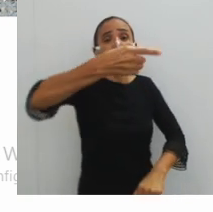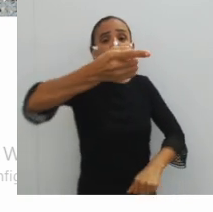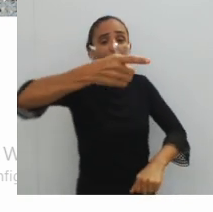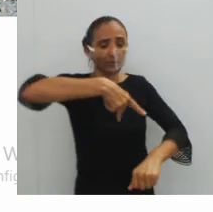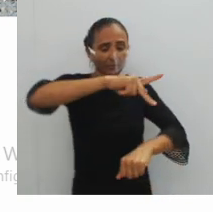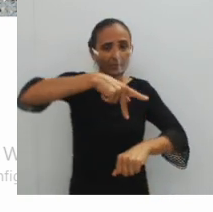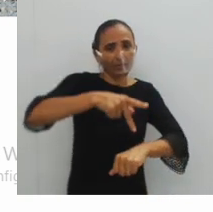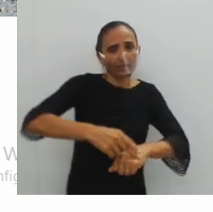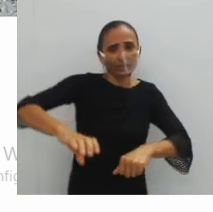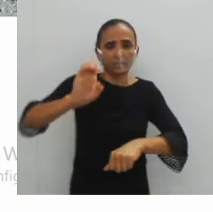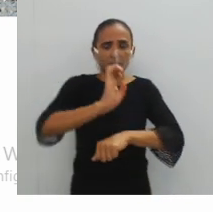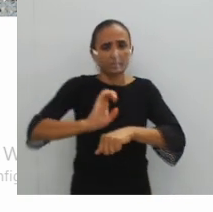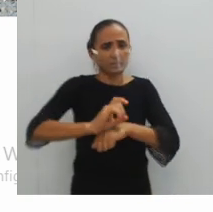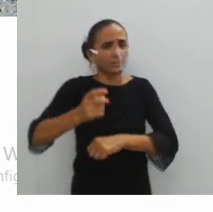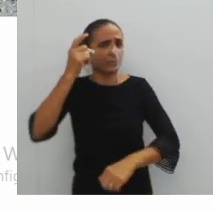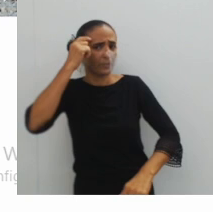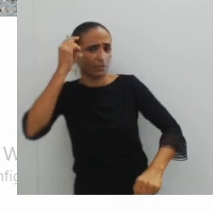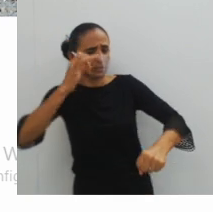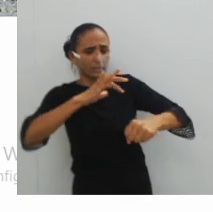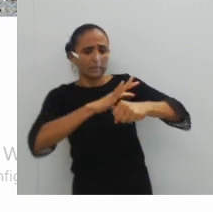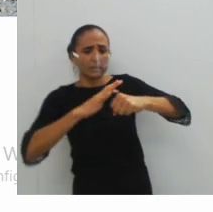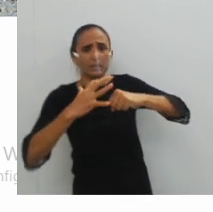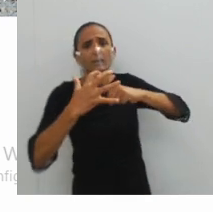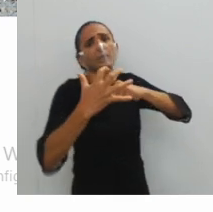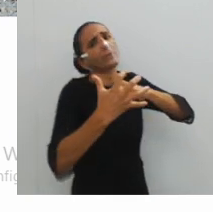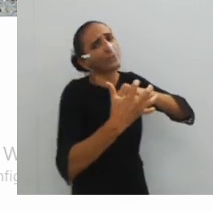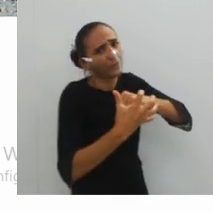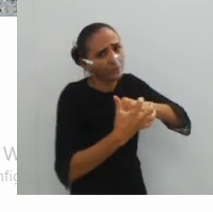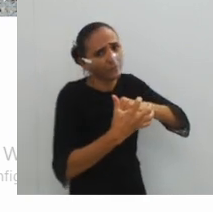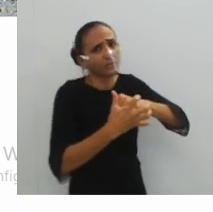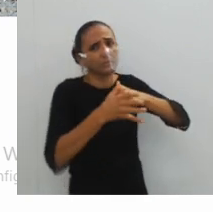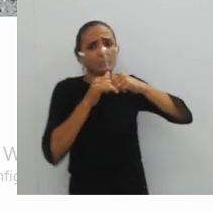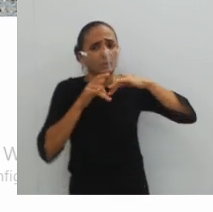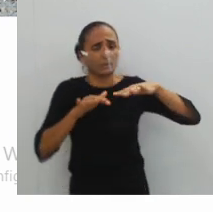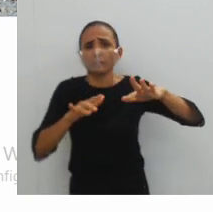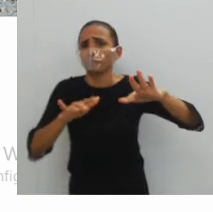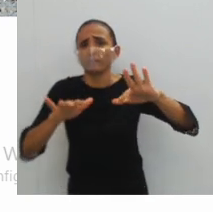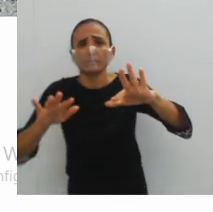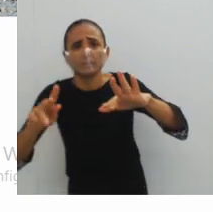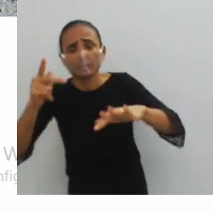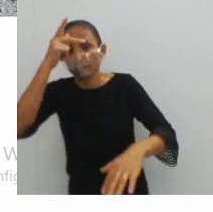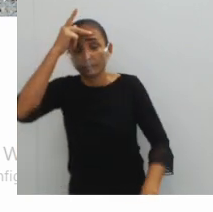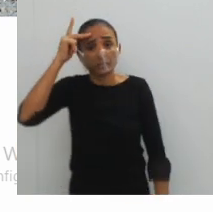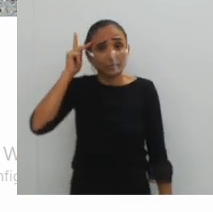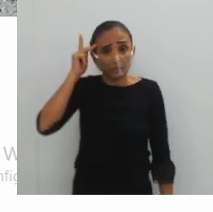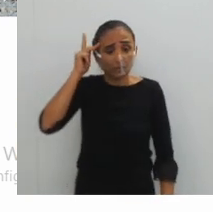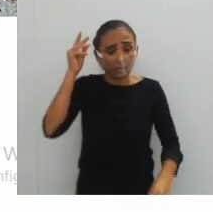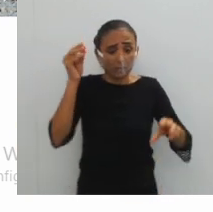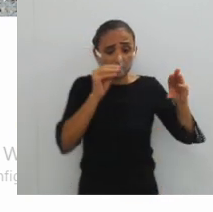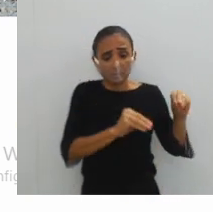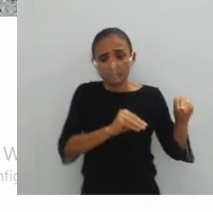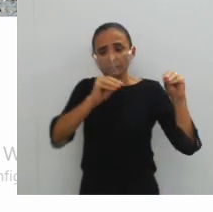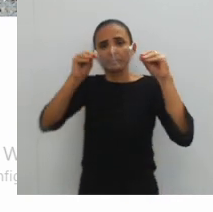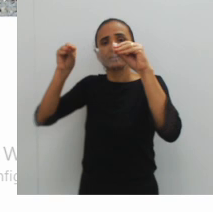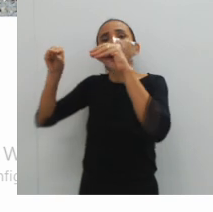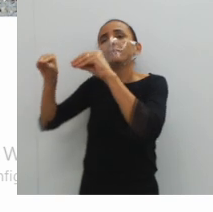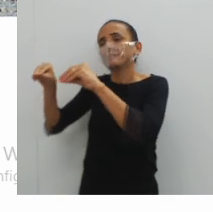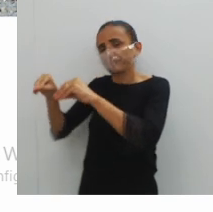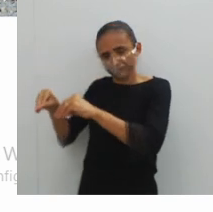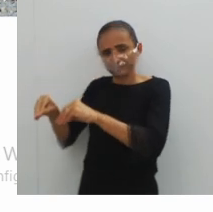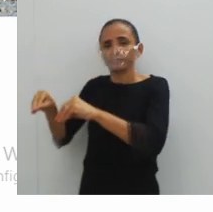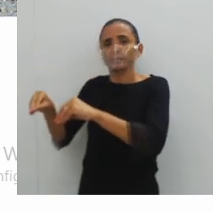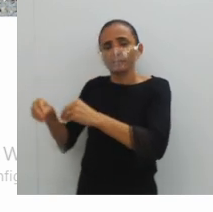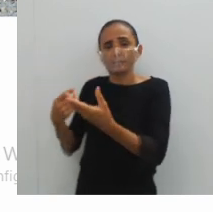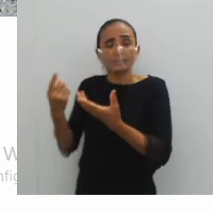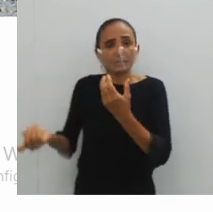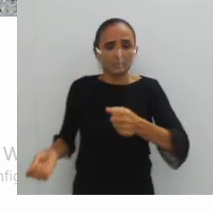por exemplo, a Covid-19. A gente pode atribuir essa migração sanitária, onde muita gente migrou de lugares que